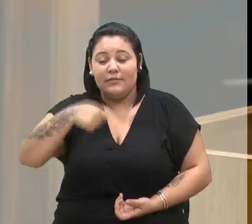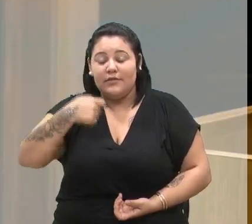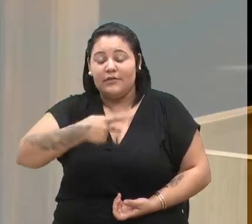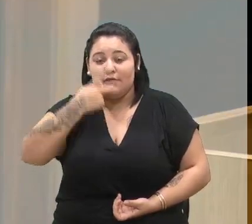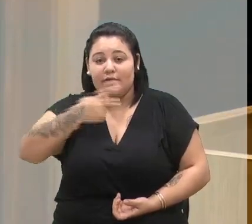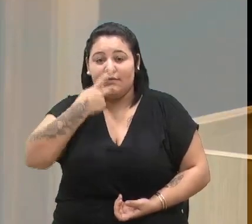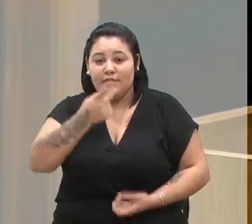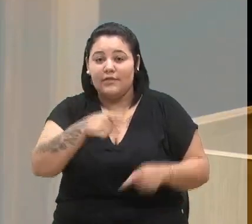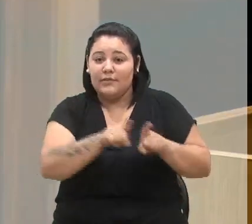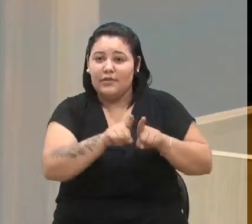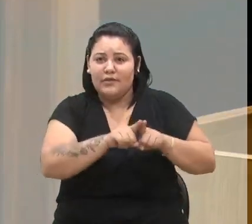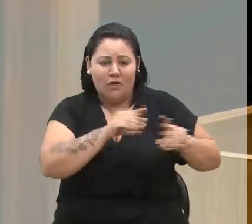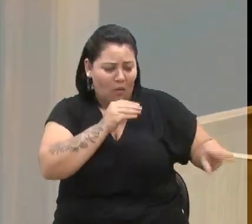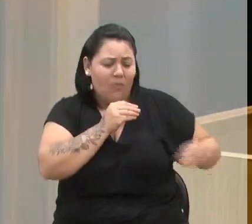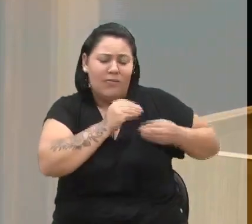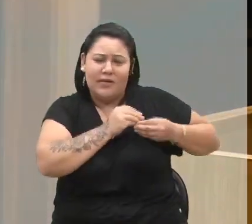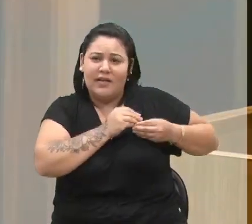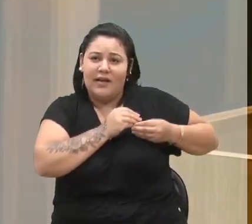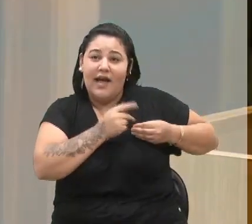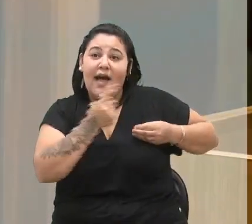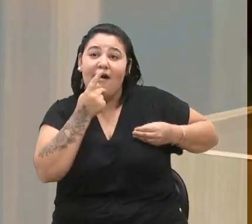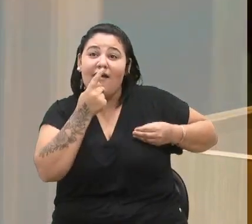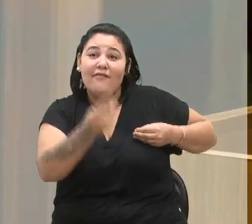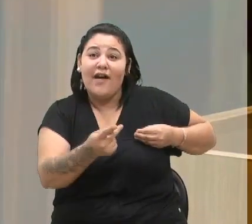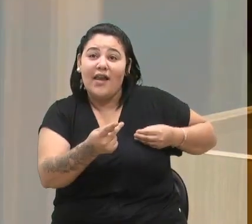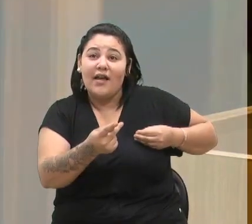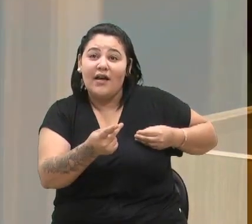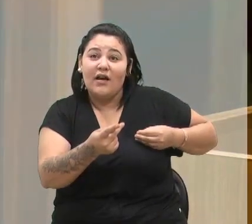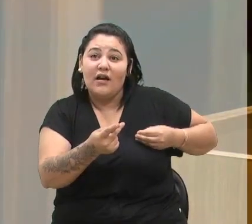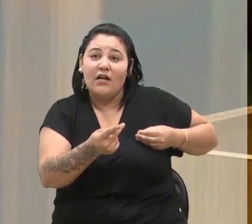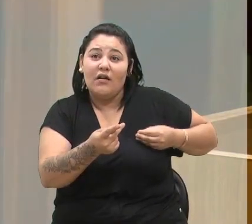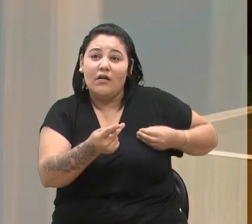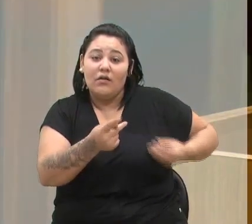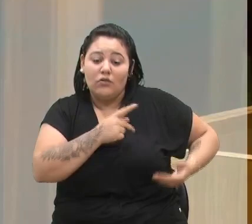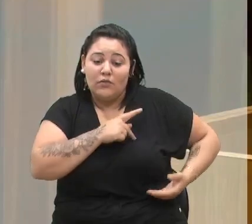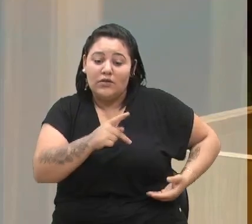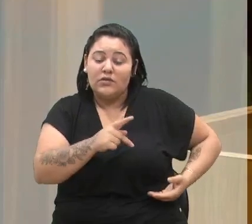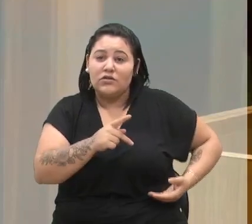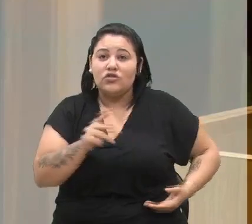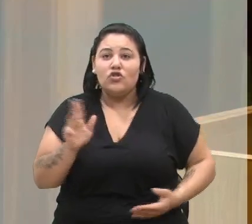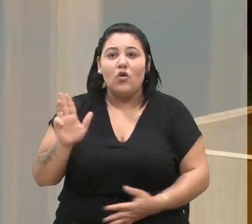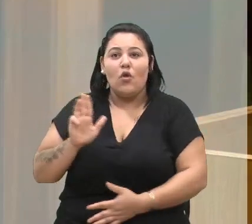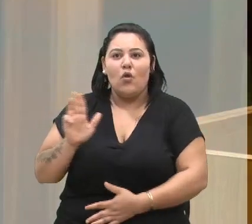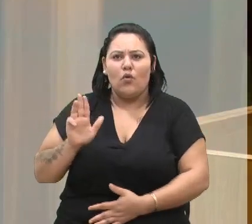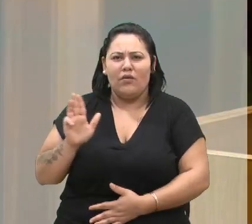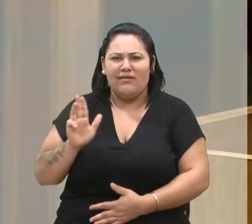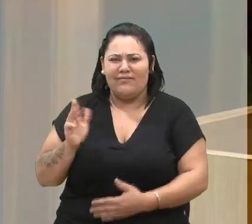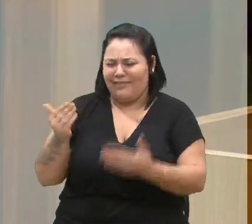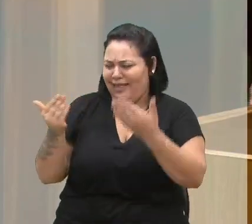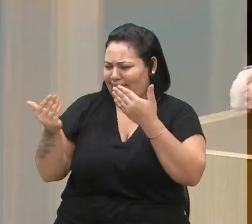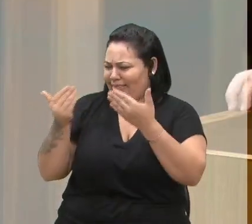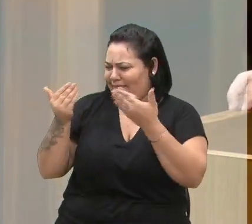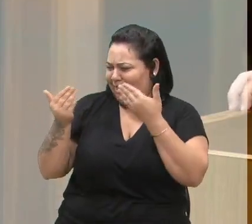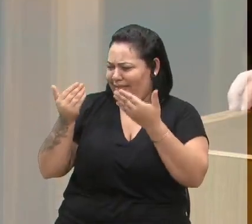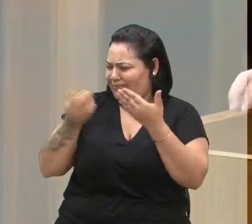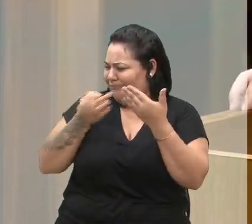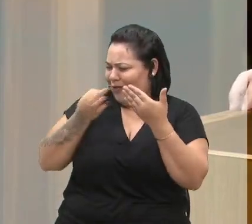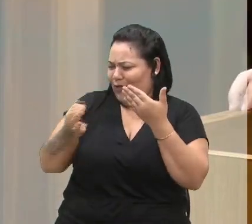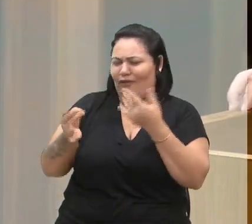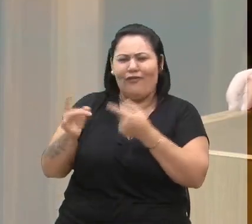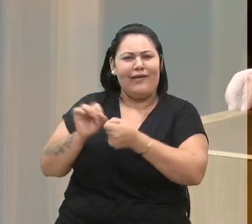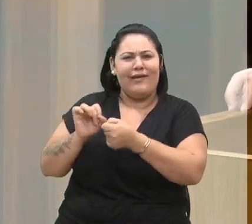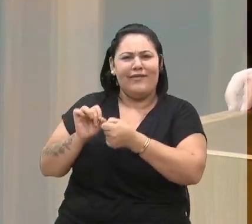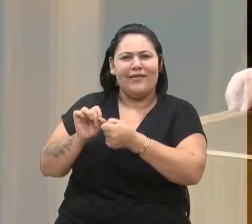a fala do presidente Lula com relação à comparação absurda que foi feita, né?